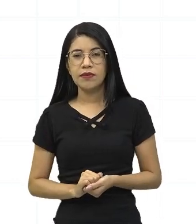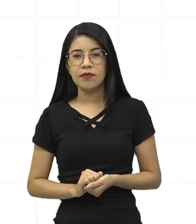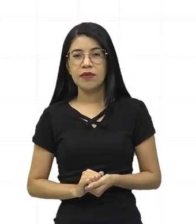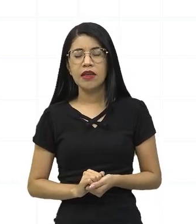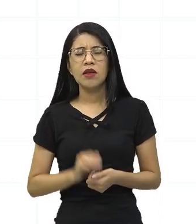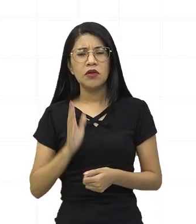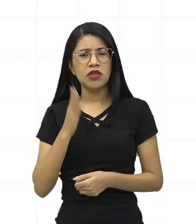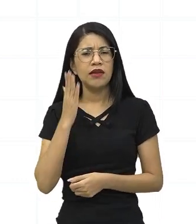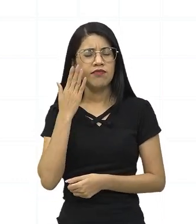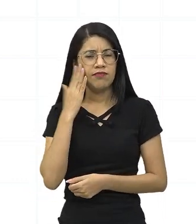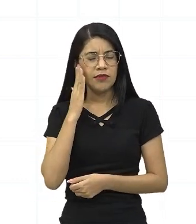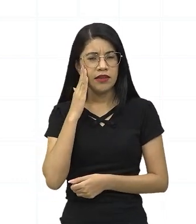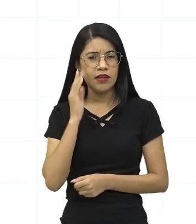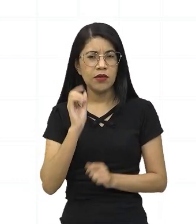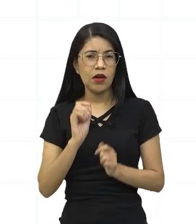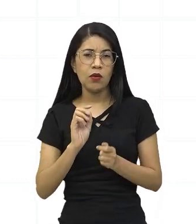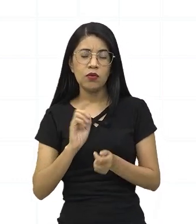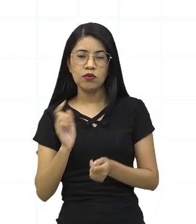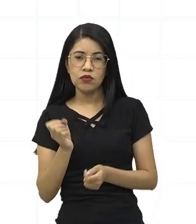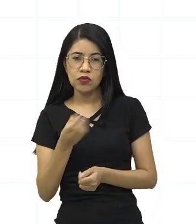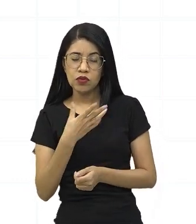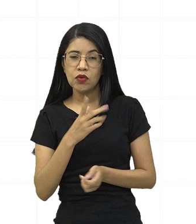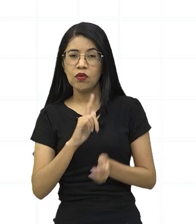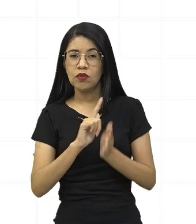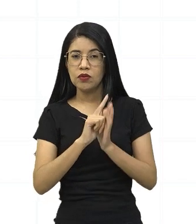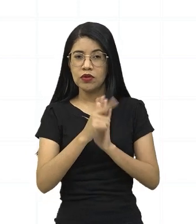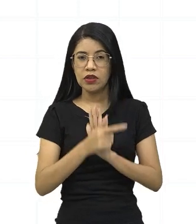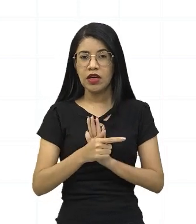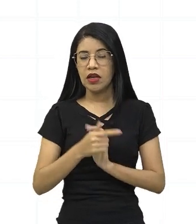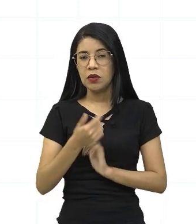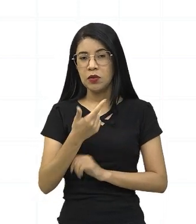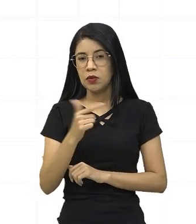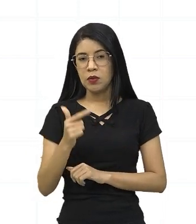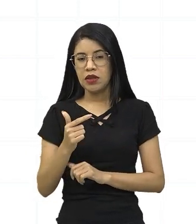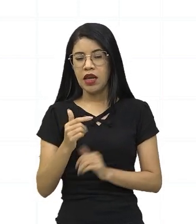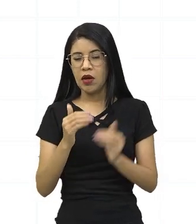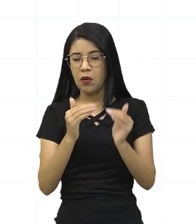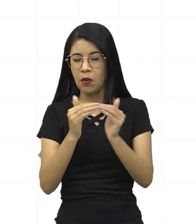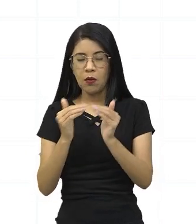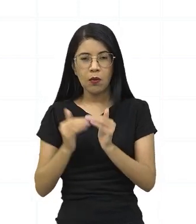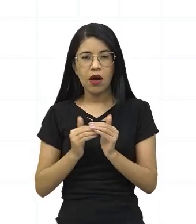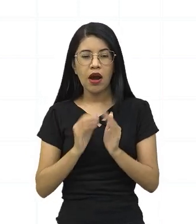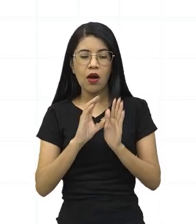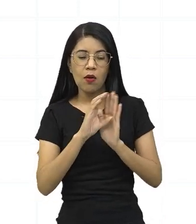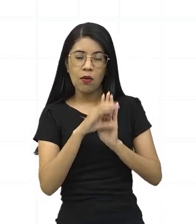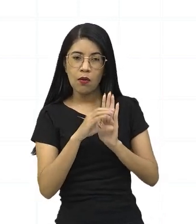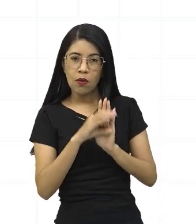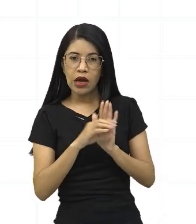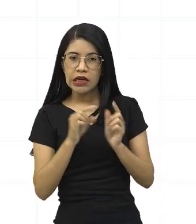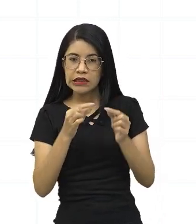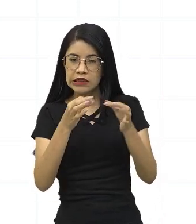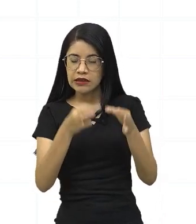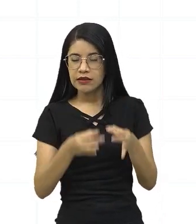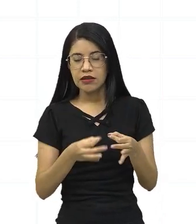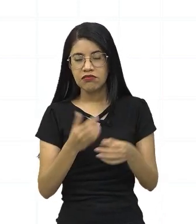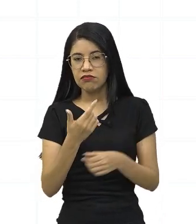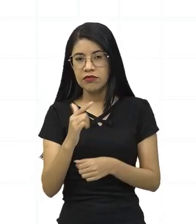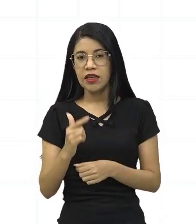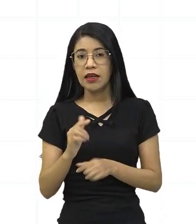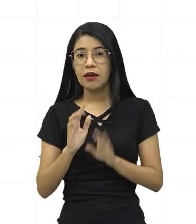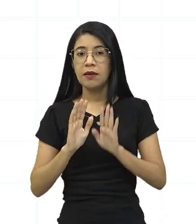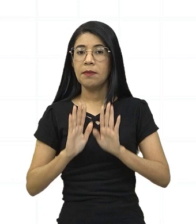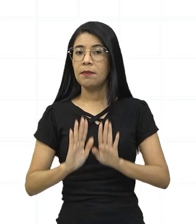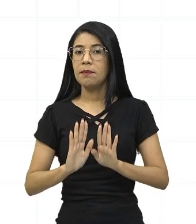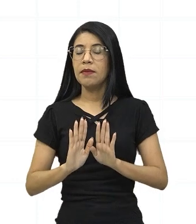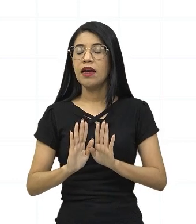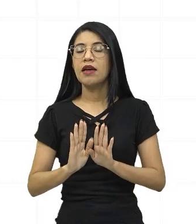sabendo que é um gênero textual novo, né, que ainda não há consenso em relação à sua definição, porém,